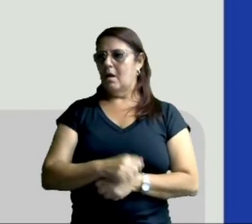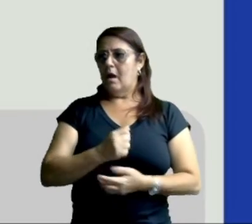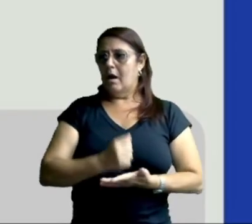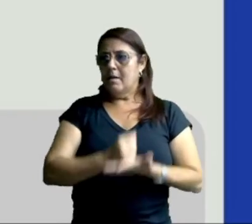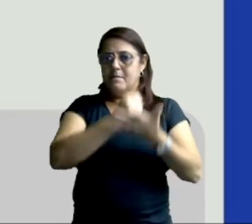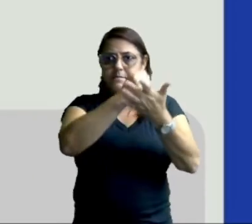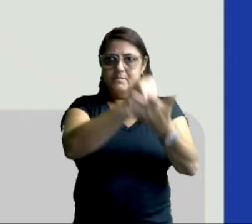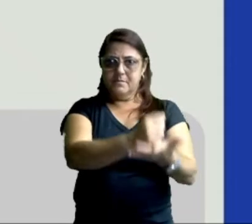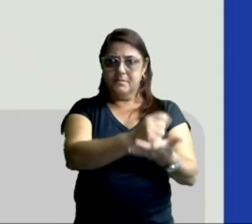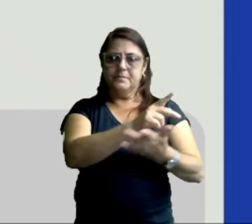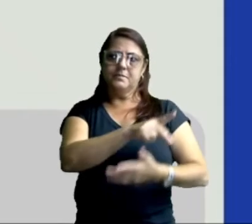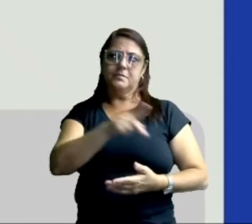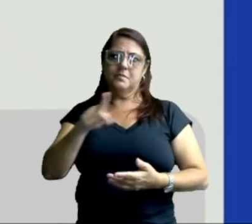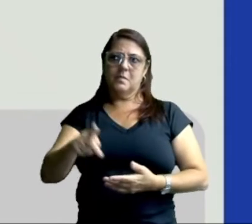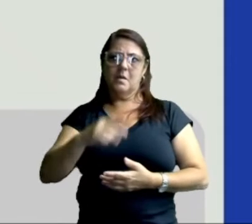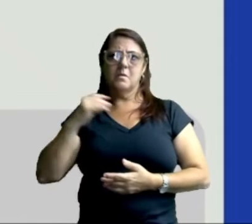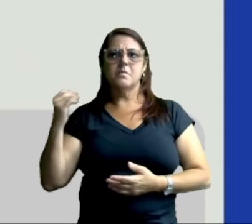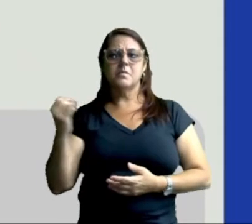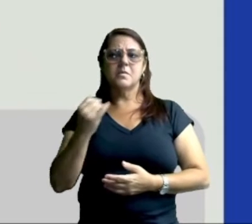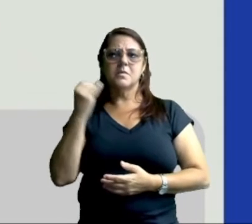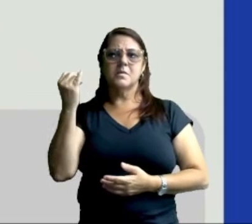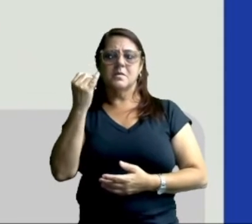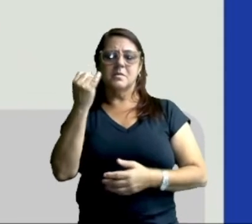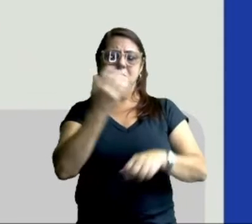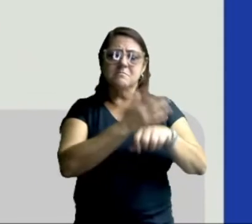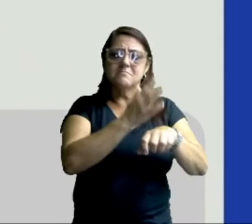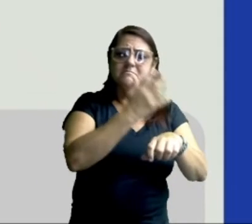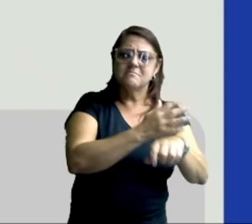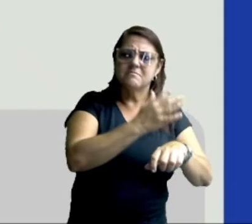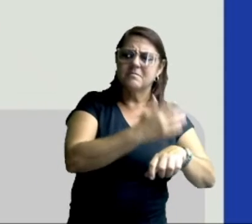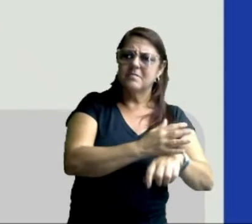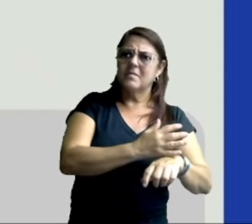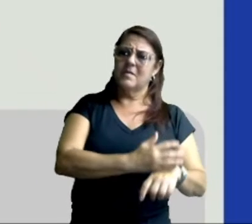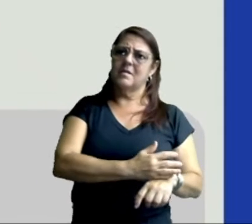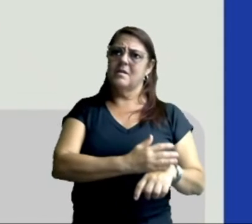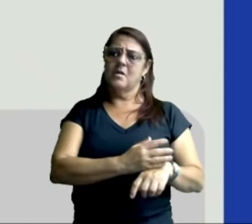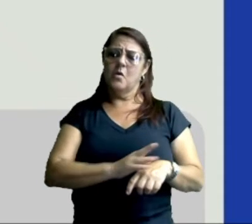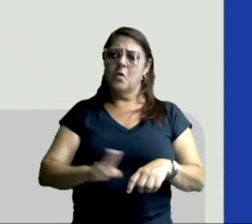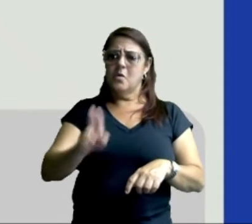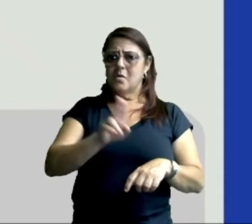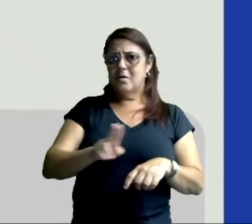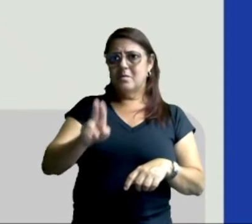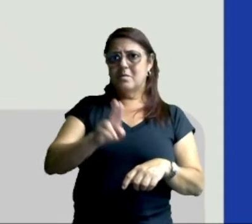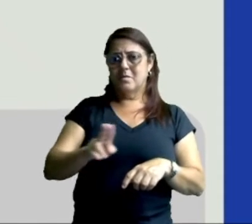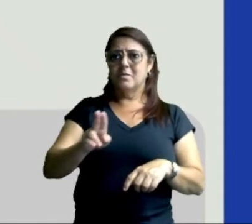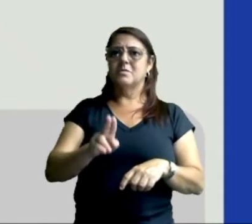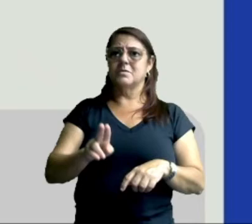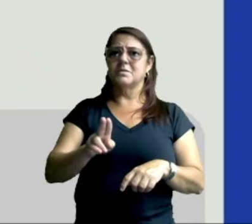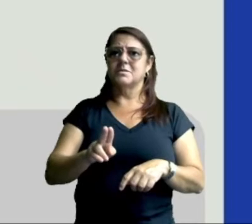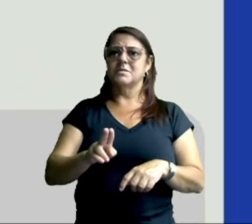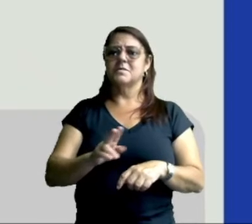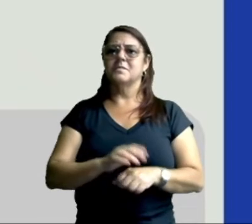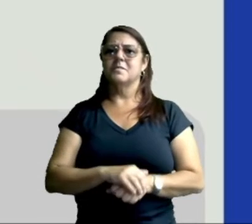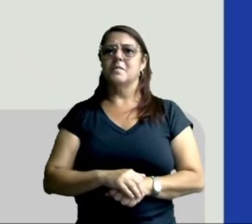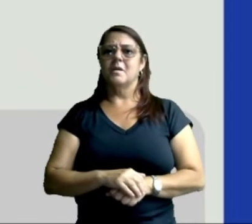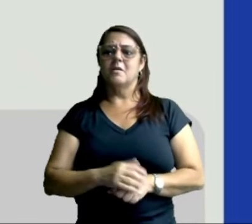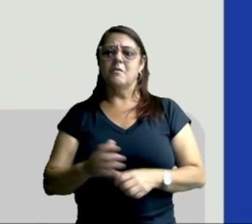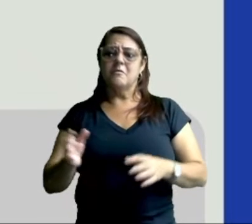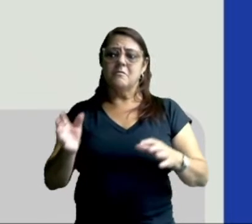Apoio ao professor. É importante capacitá-los já com o uso desses recursos, para que ele possa